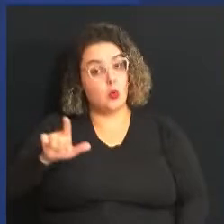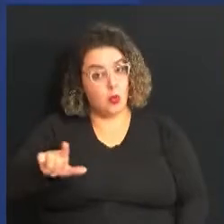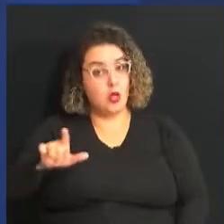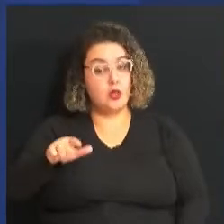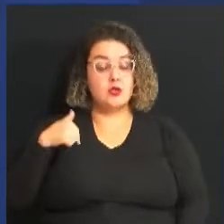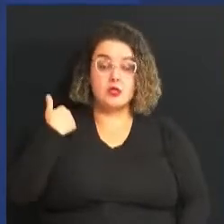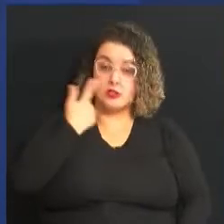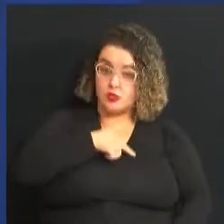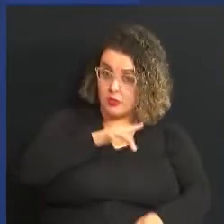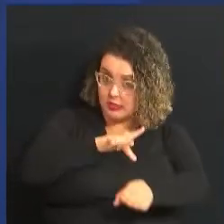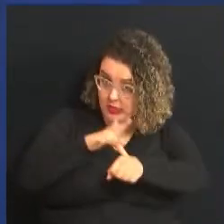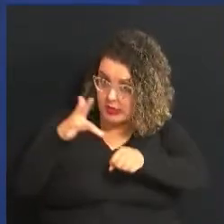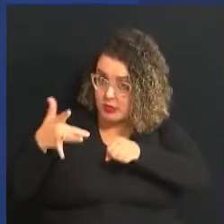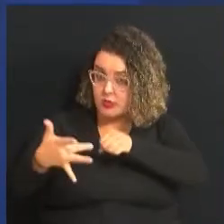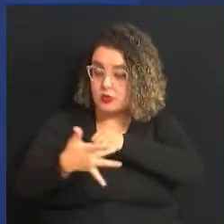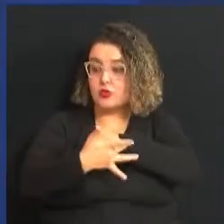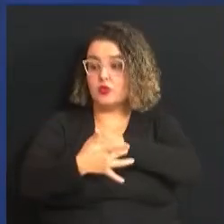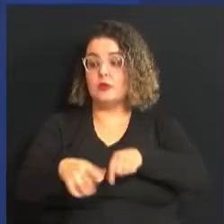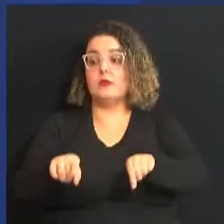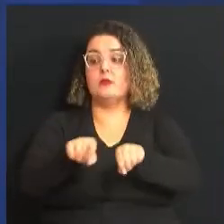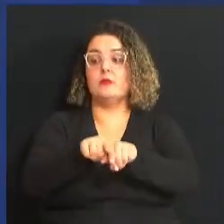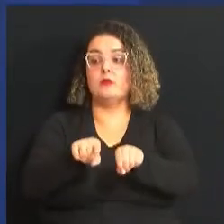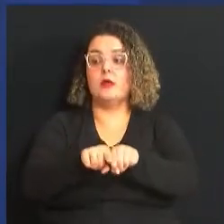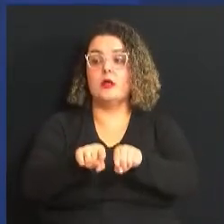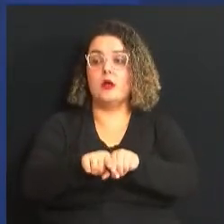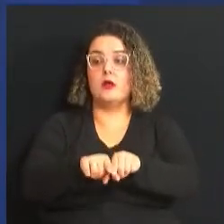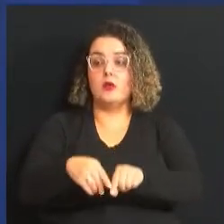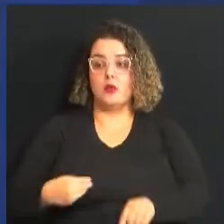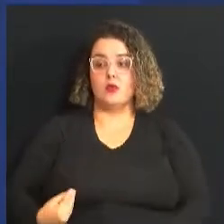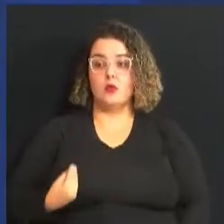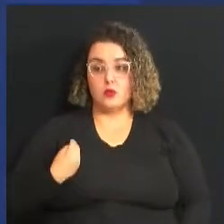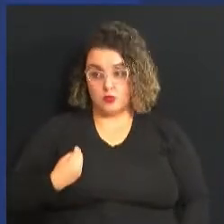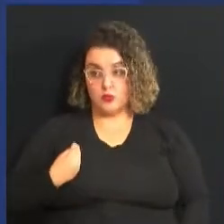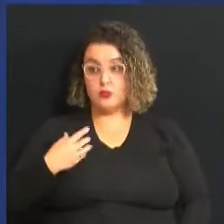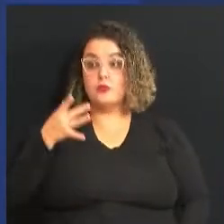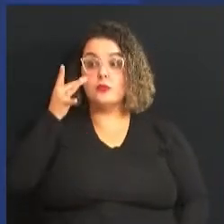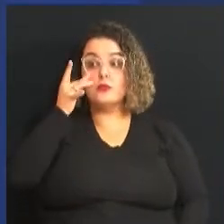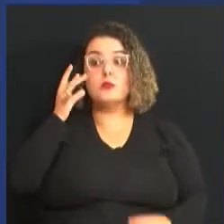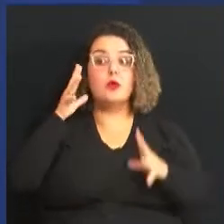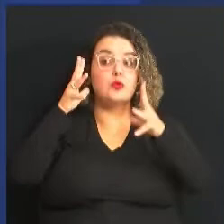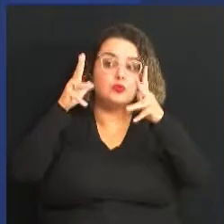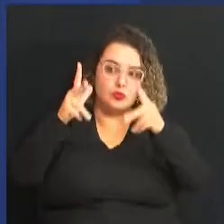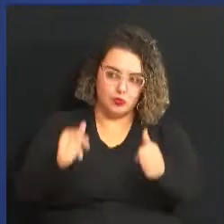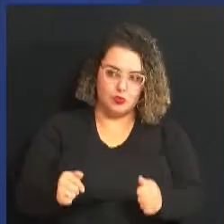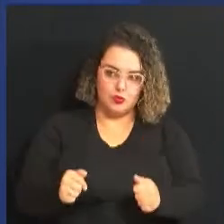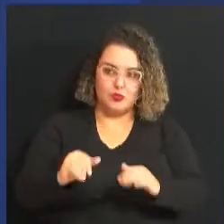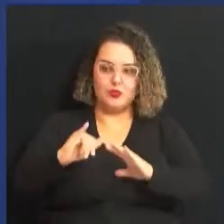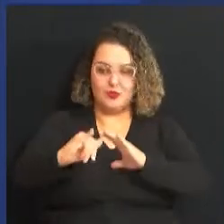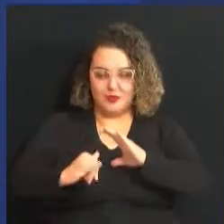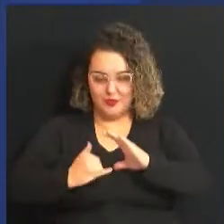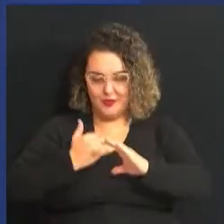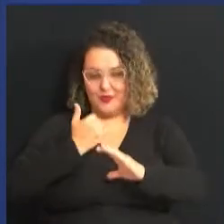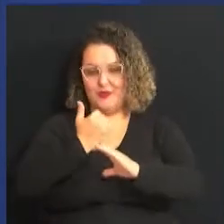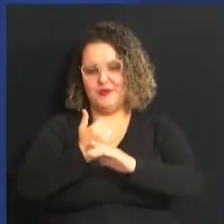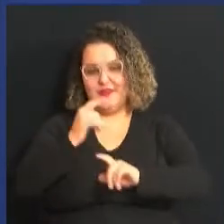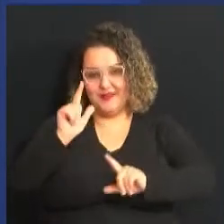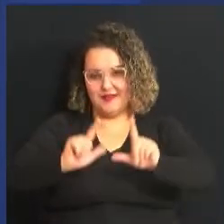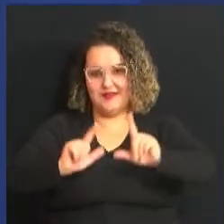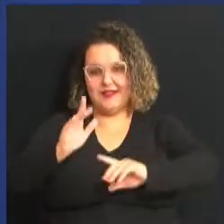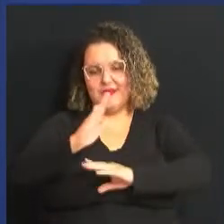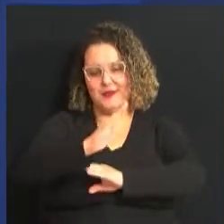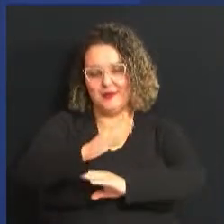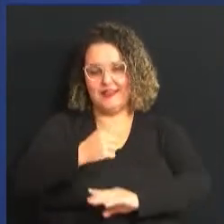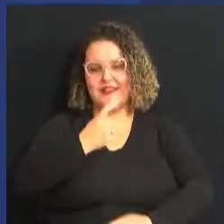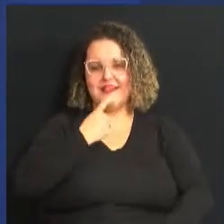redes sociais. A gente está transmitindo esse programa ao vivo, tudo na íntegra, no YouTube da TV Câmara Campinas e também no